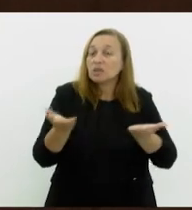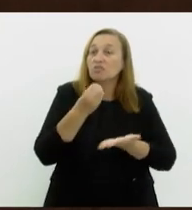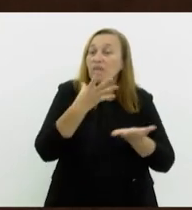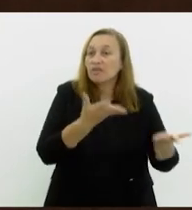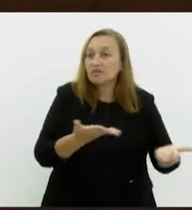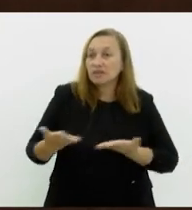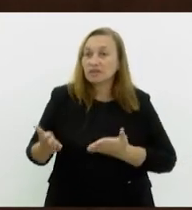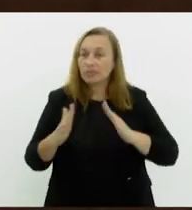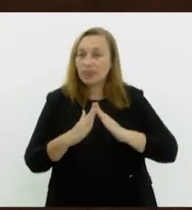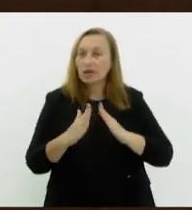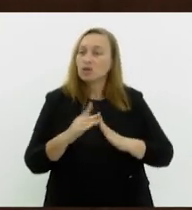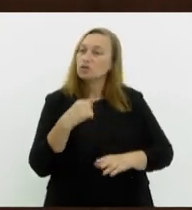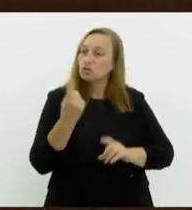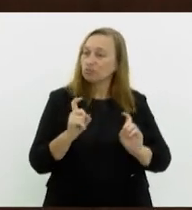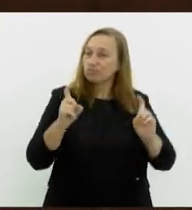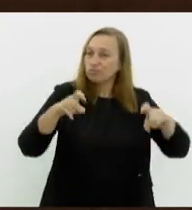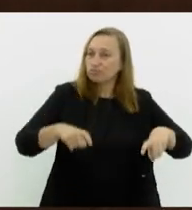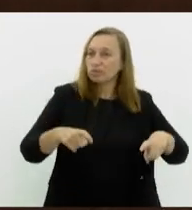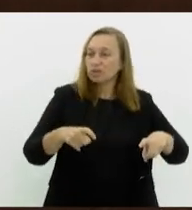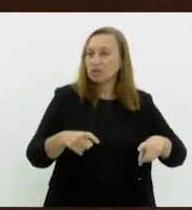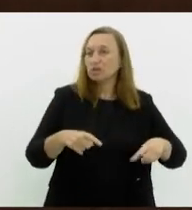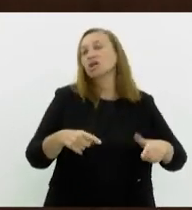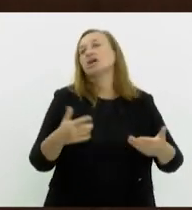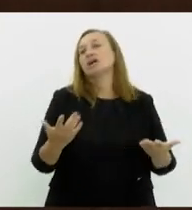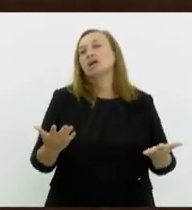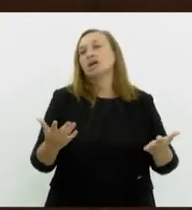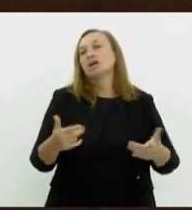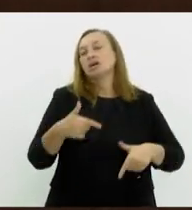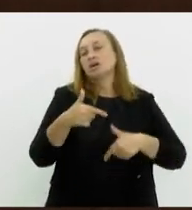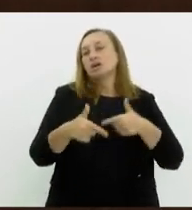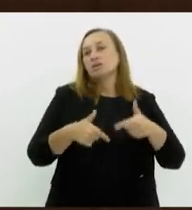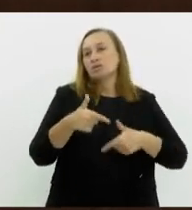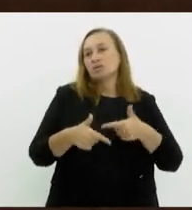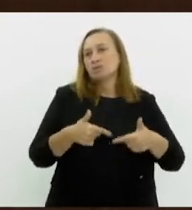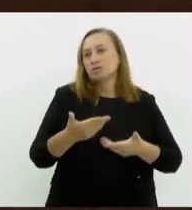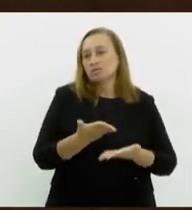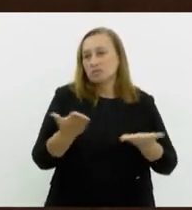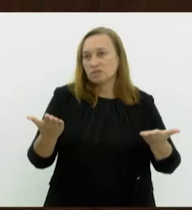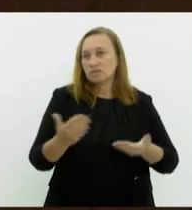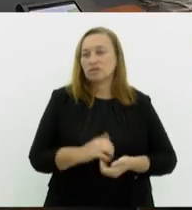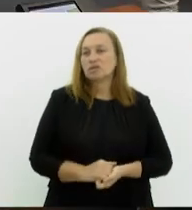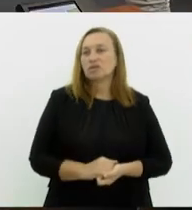nessa casa, e o nosso mandato é o instrumento da tropa. Conte com a gente sempre.